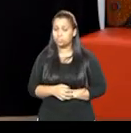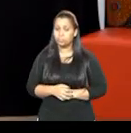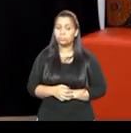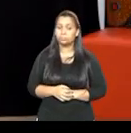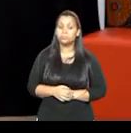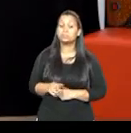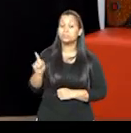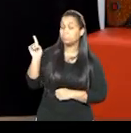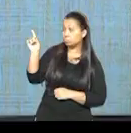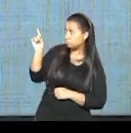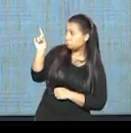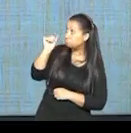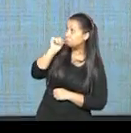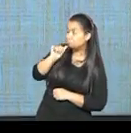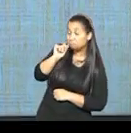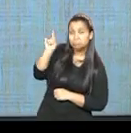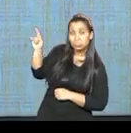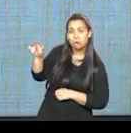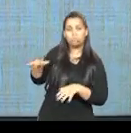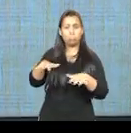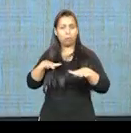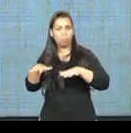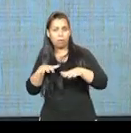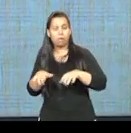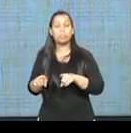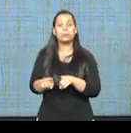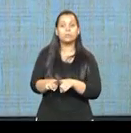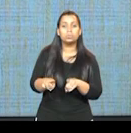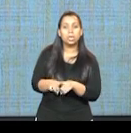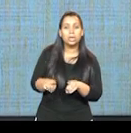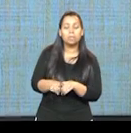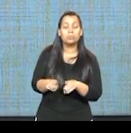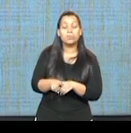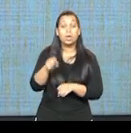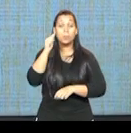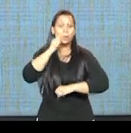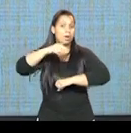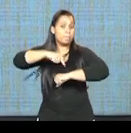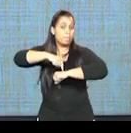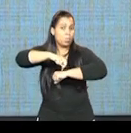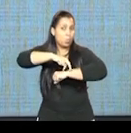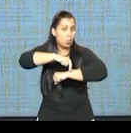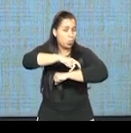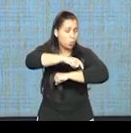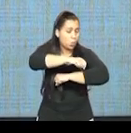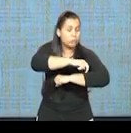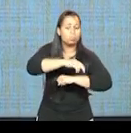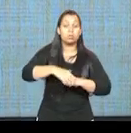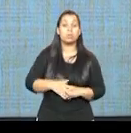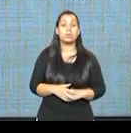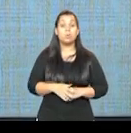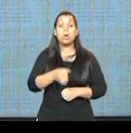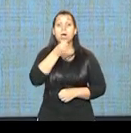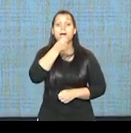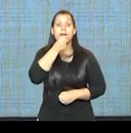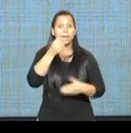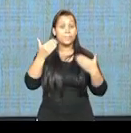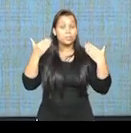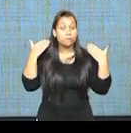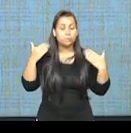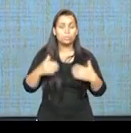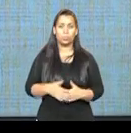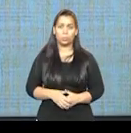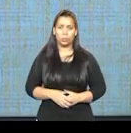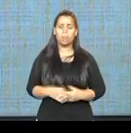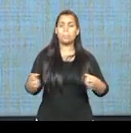Carol Conká, rapper, produtora, modelo, apresentadora e ficou famosa por tratar em suas músicas sobre